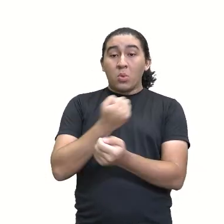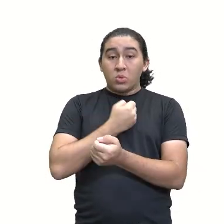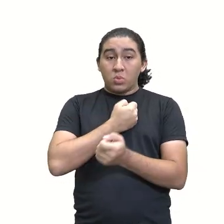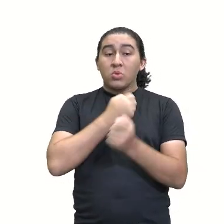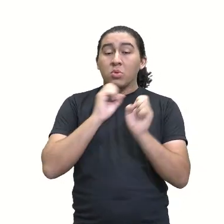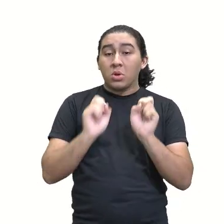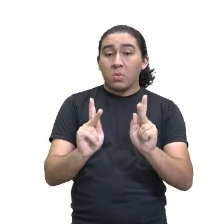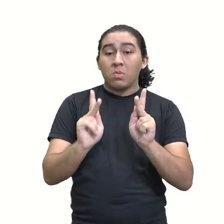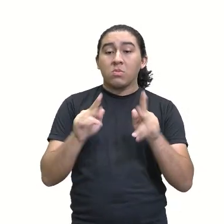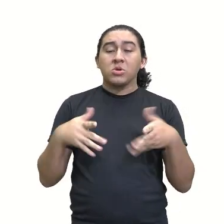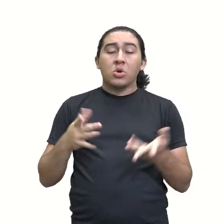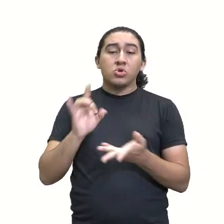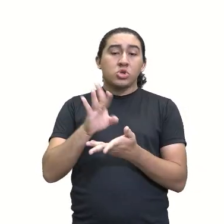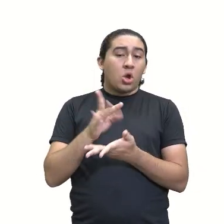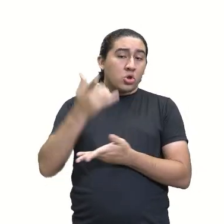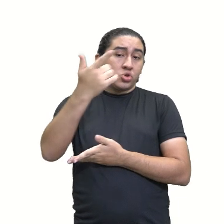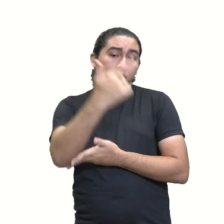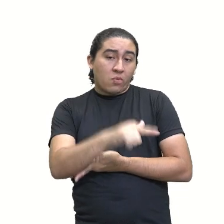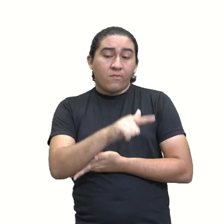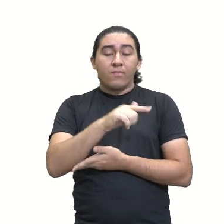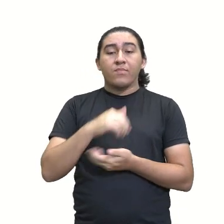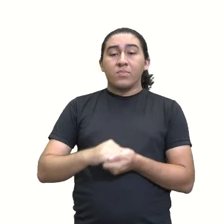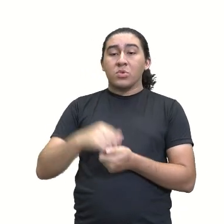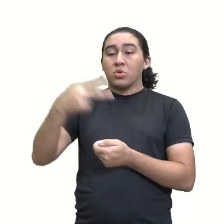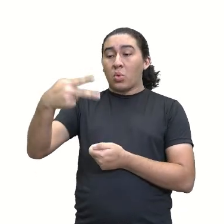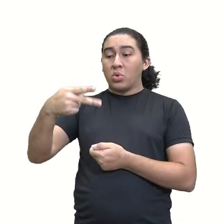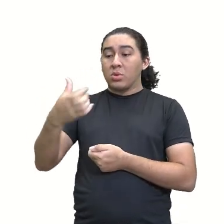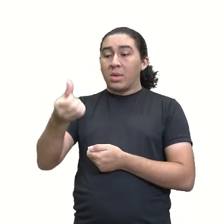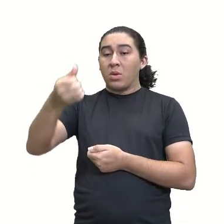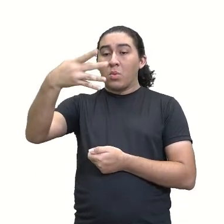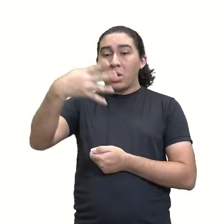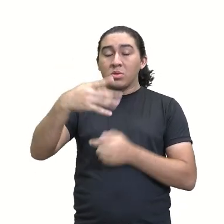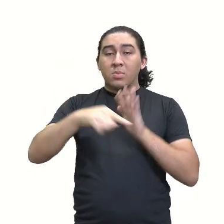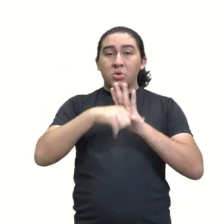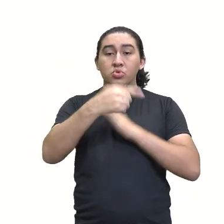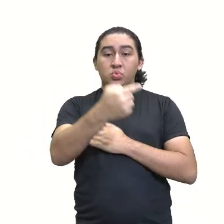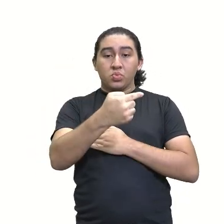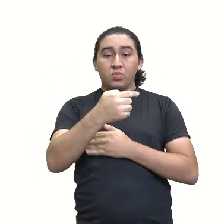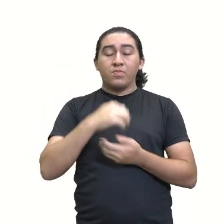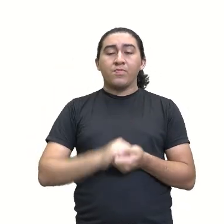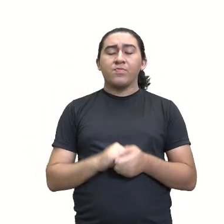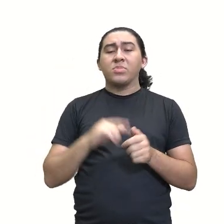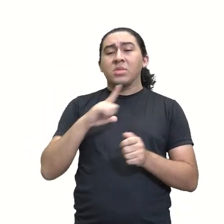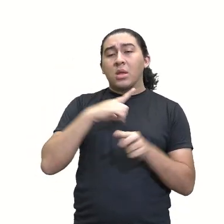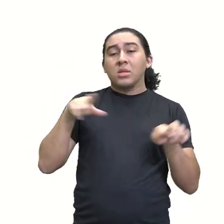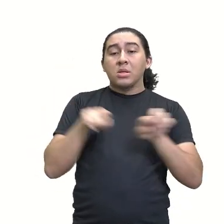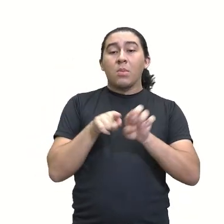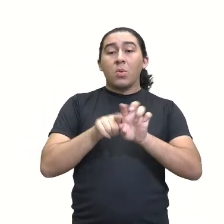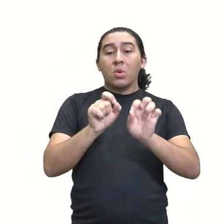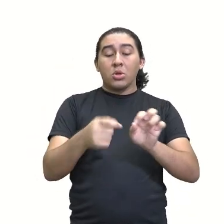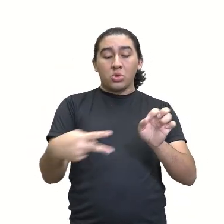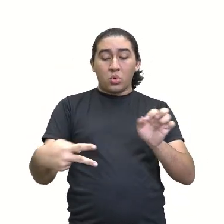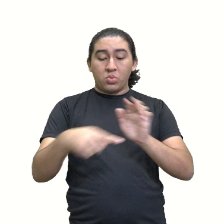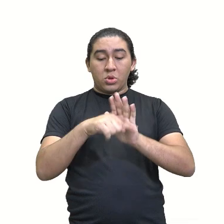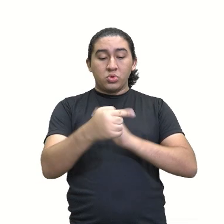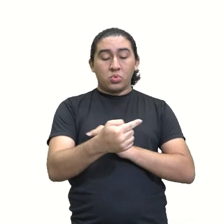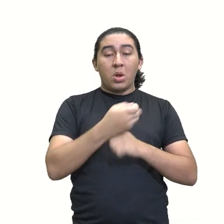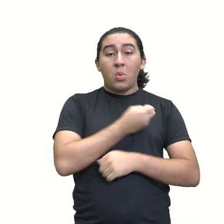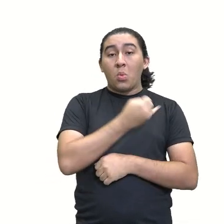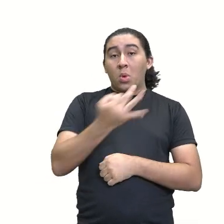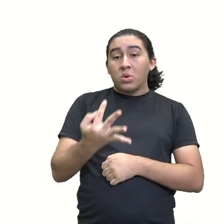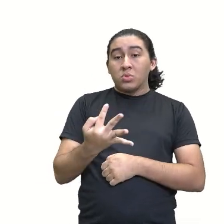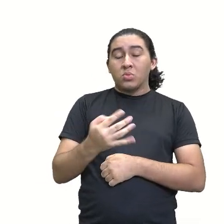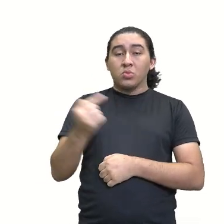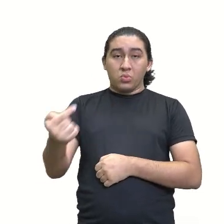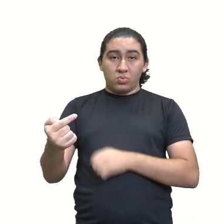certo? Então, a gente só vai repetir ali 2 a 64 menos 1. E nós temos aqui também que 2 menos 1 é quanto?